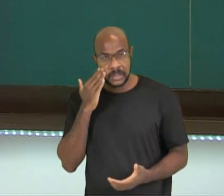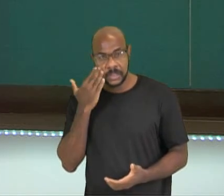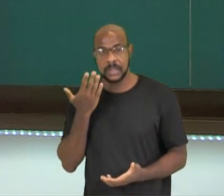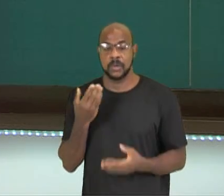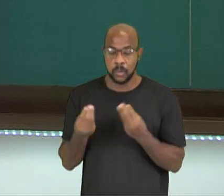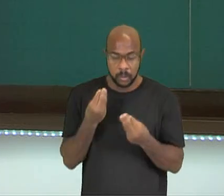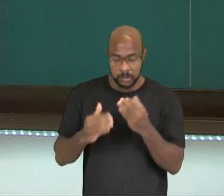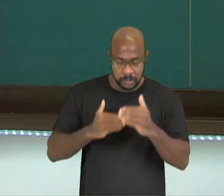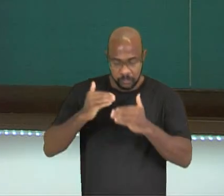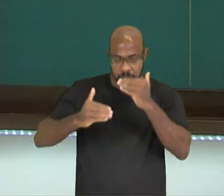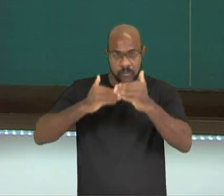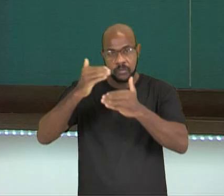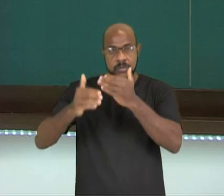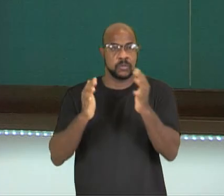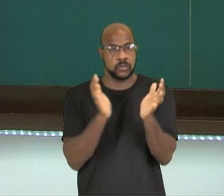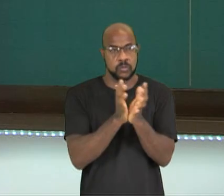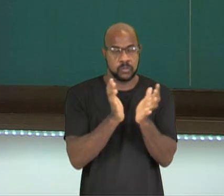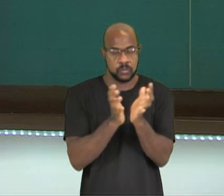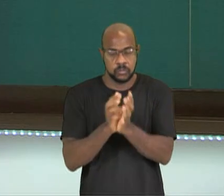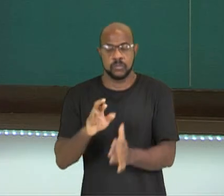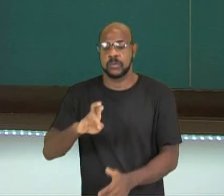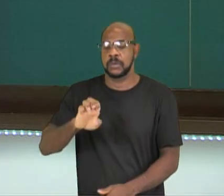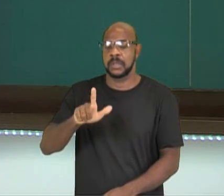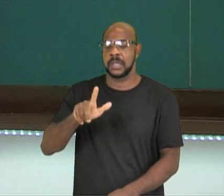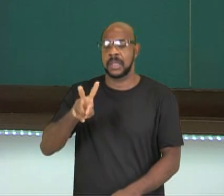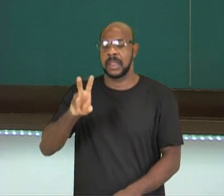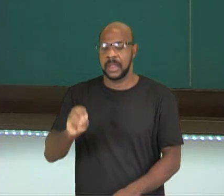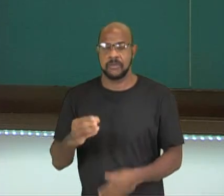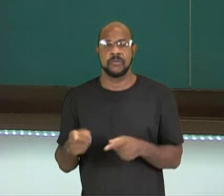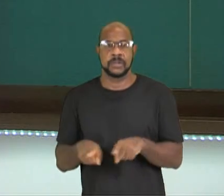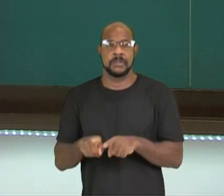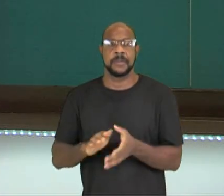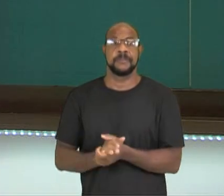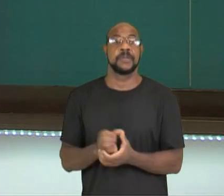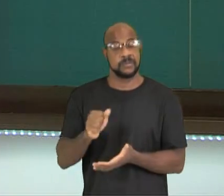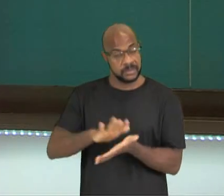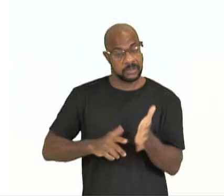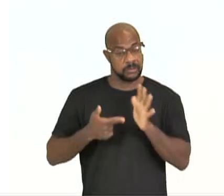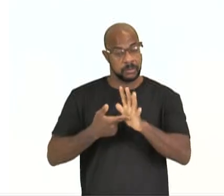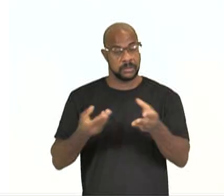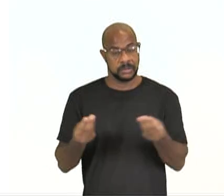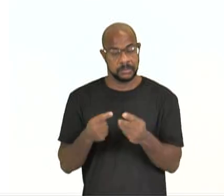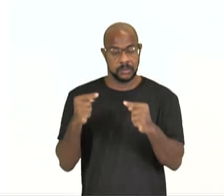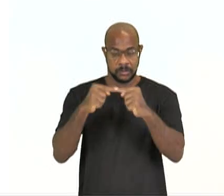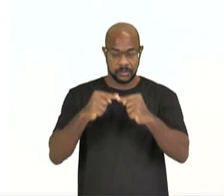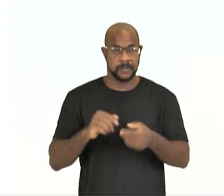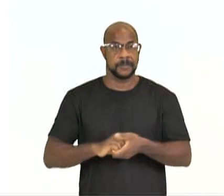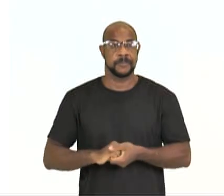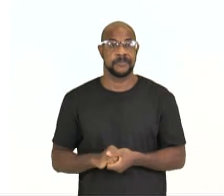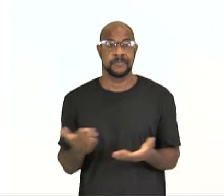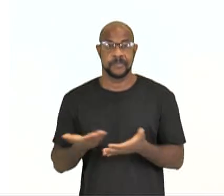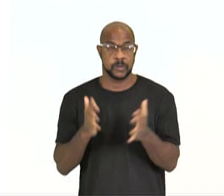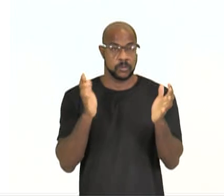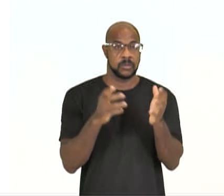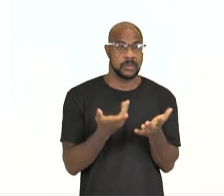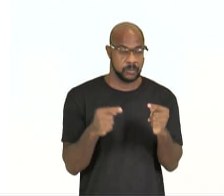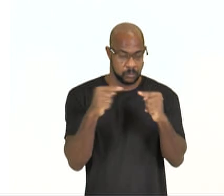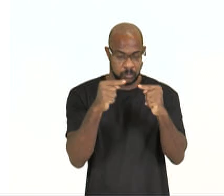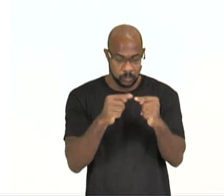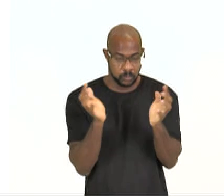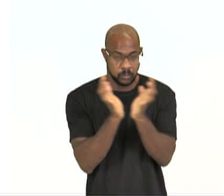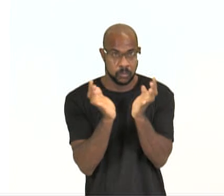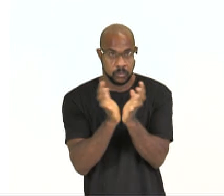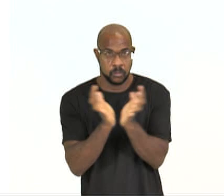estudos de classificação do relevo, e aí a nossa atividade vai falar justamente sobre isso. de acordo com a classificação do